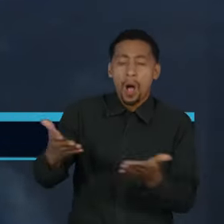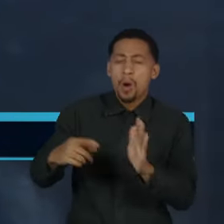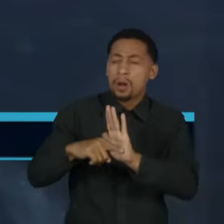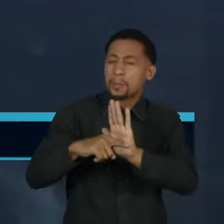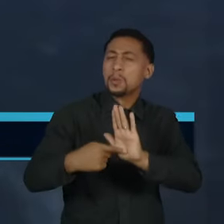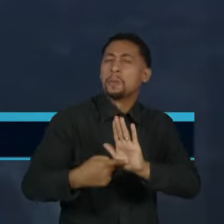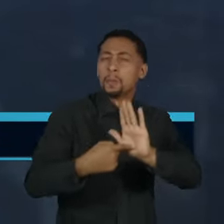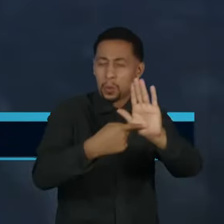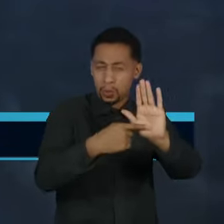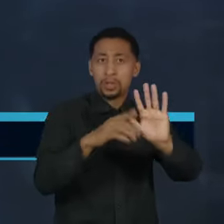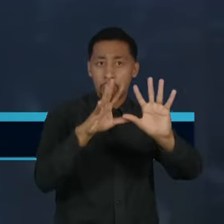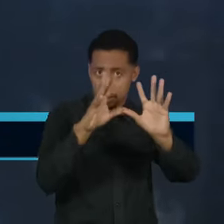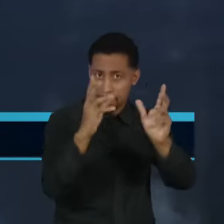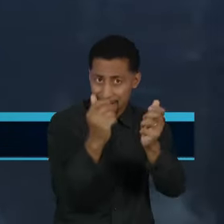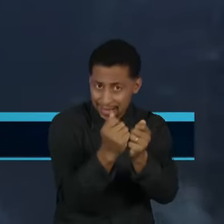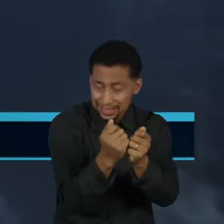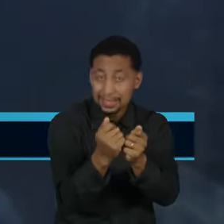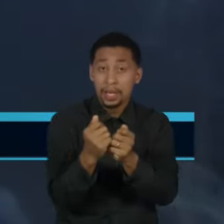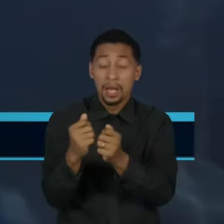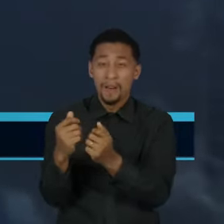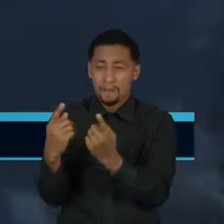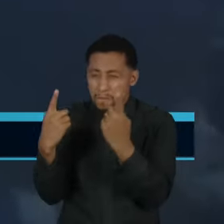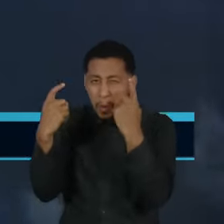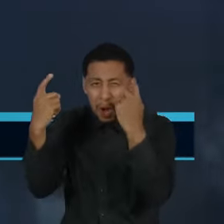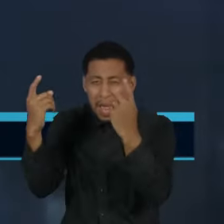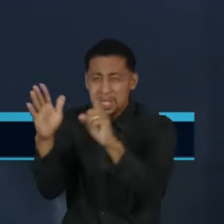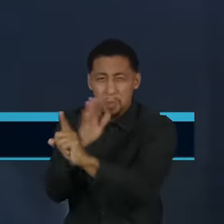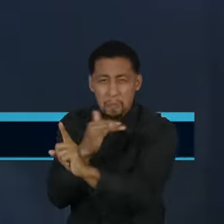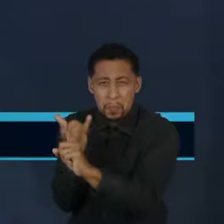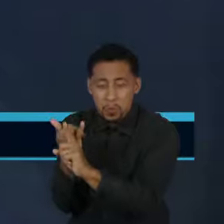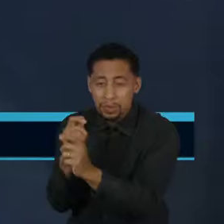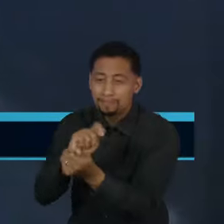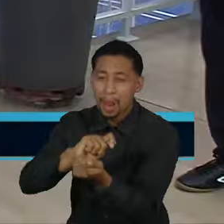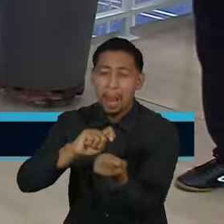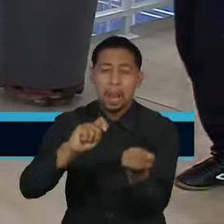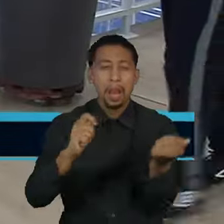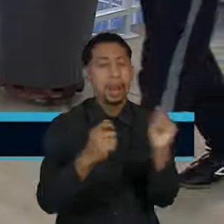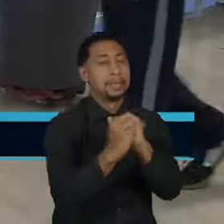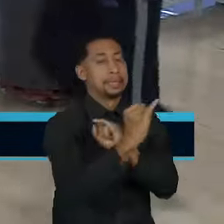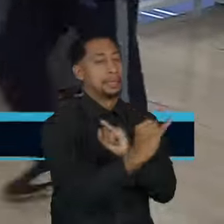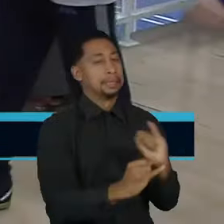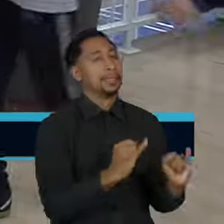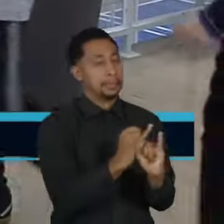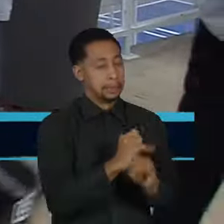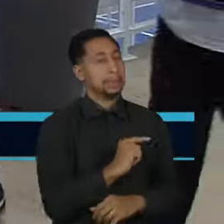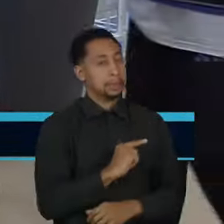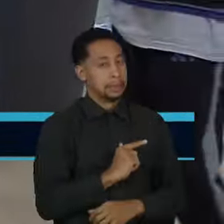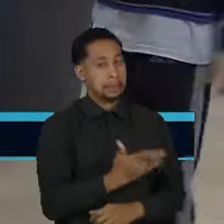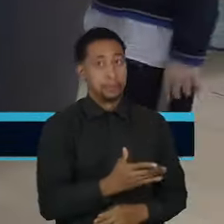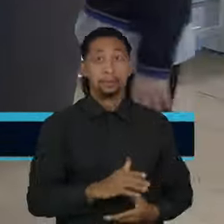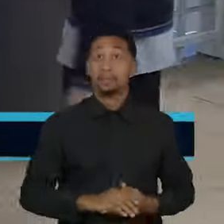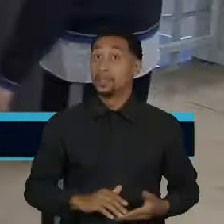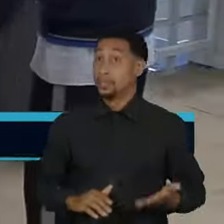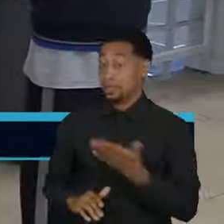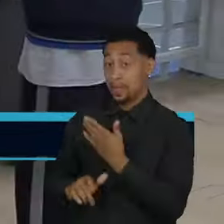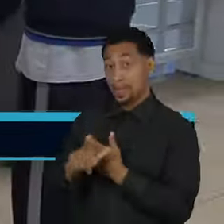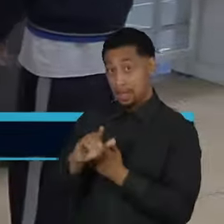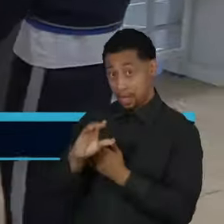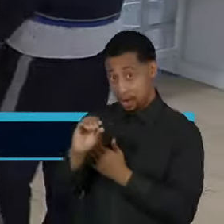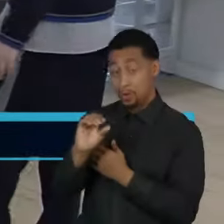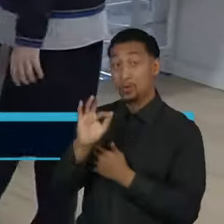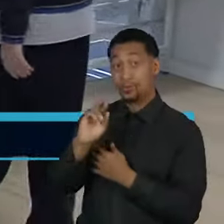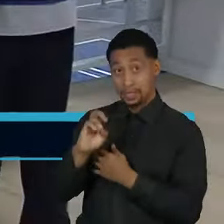entretanto, aponta que a violência está migrando cada vez mais para a internet. Tanto o Leonardo quanto o Francisco